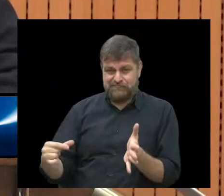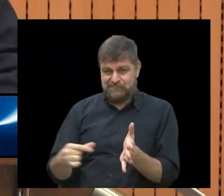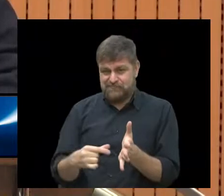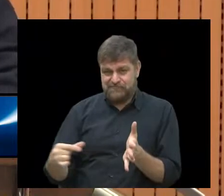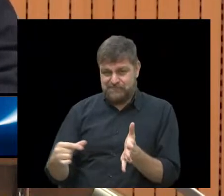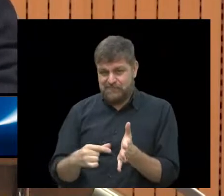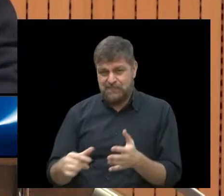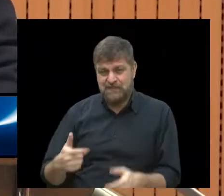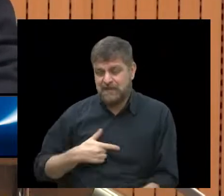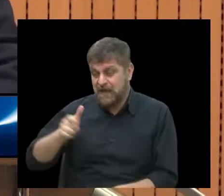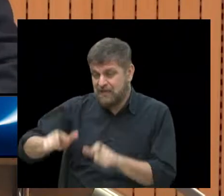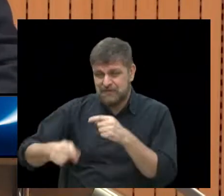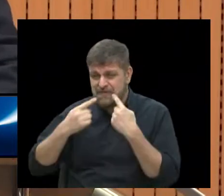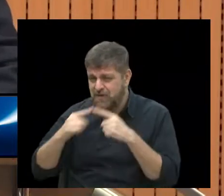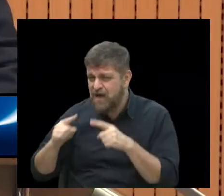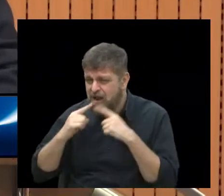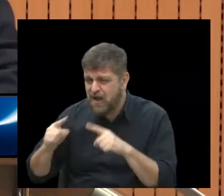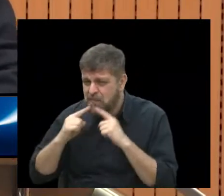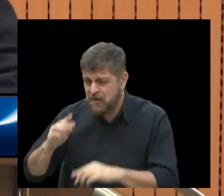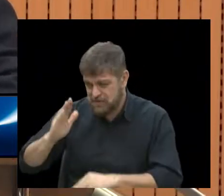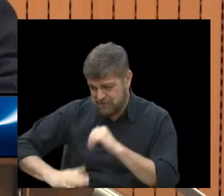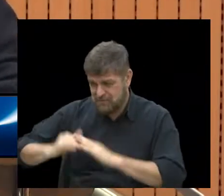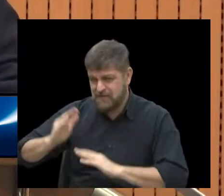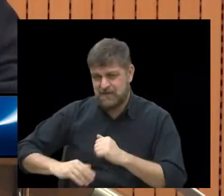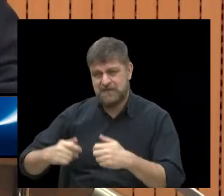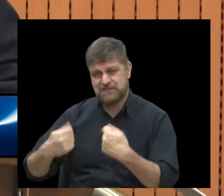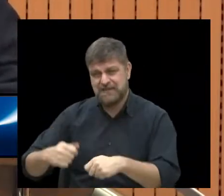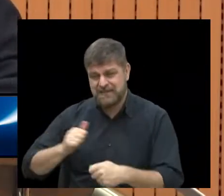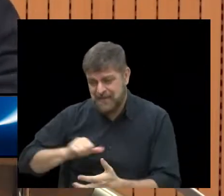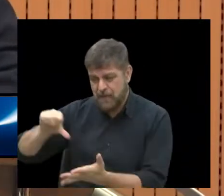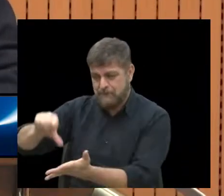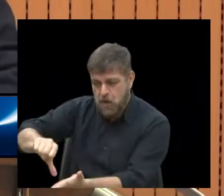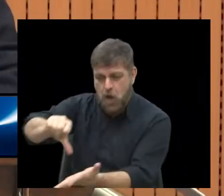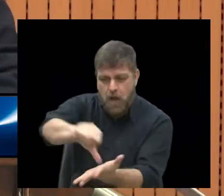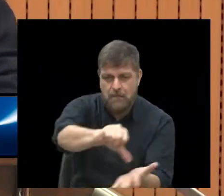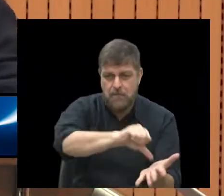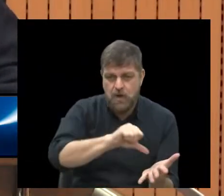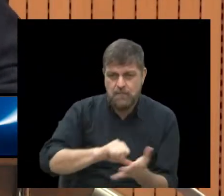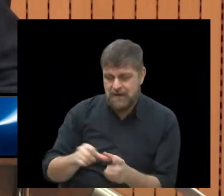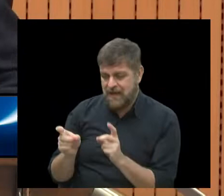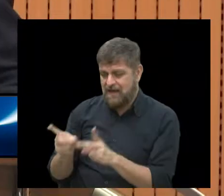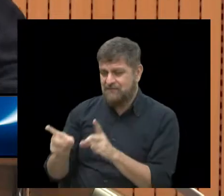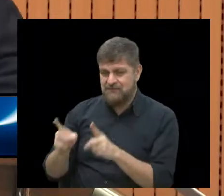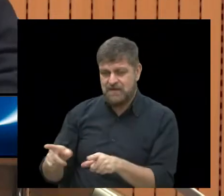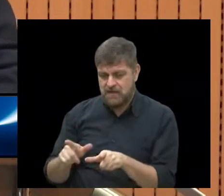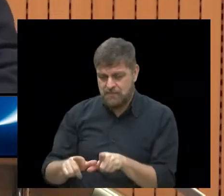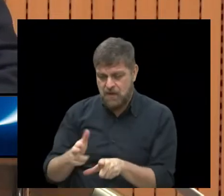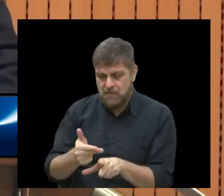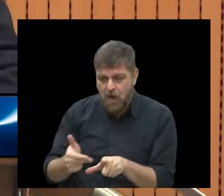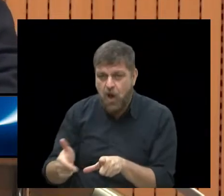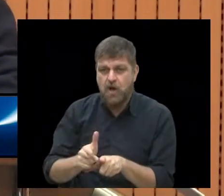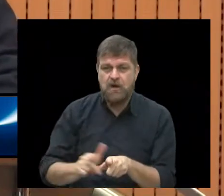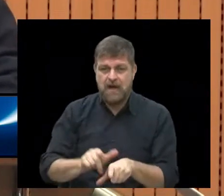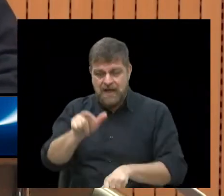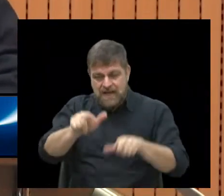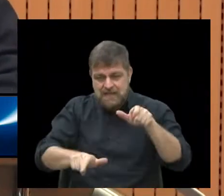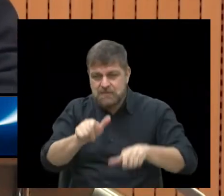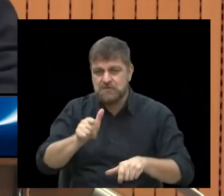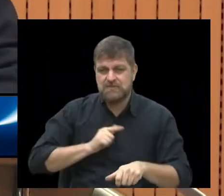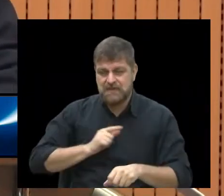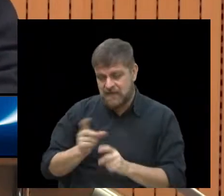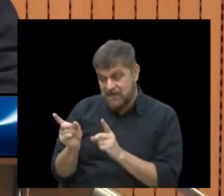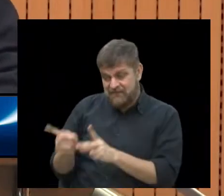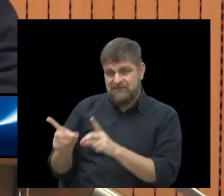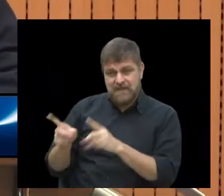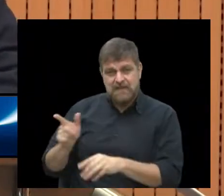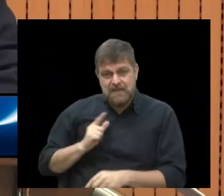estão reclamando, tem que se fazer alguma coisa, pôr mais pontos de revenda, vai lá, aumentar a comissão dos comerciantes que fazem essa